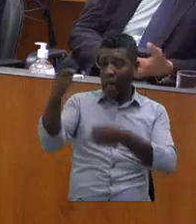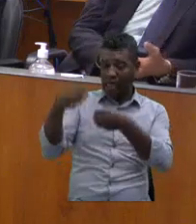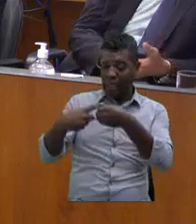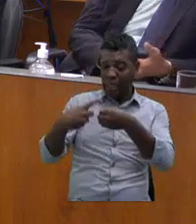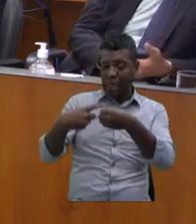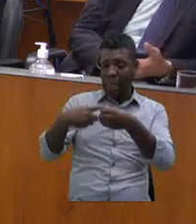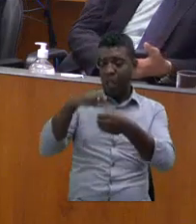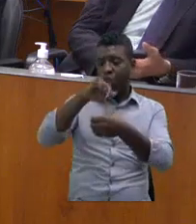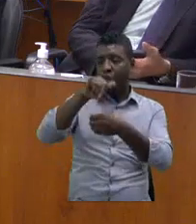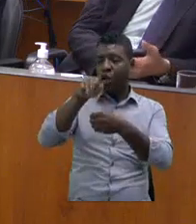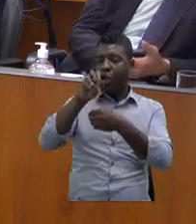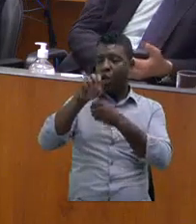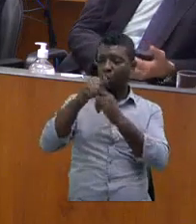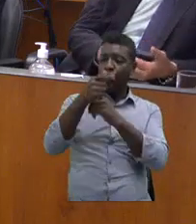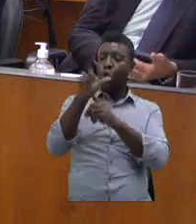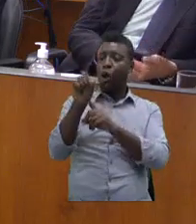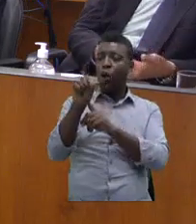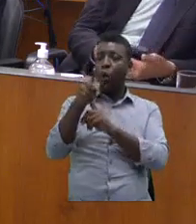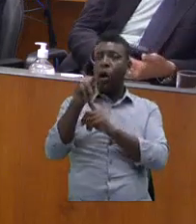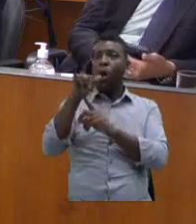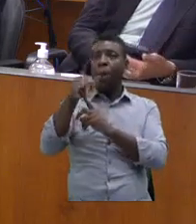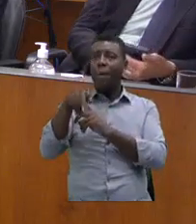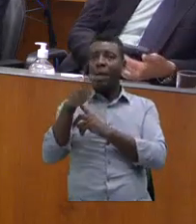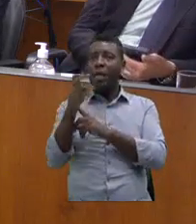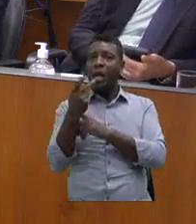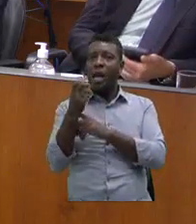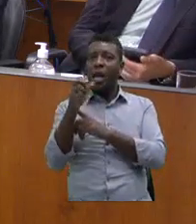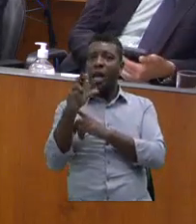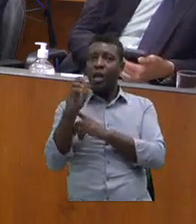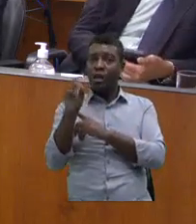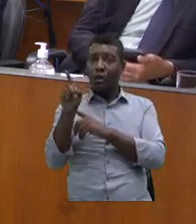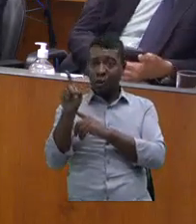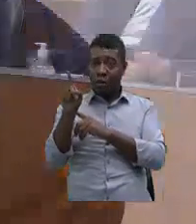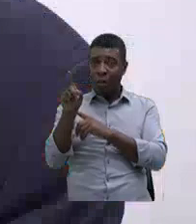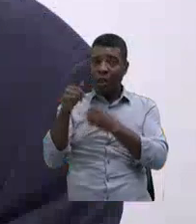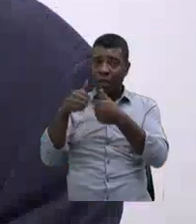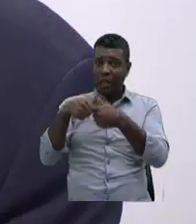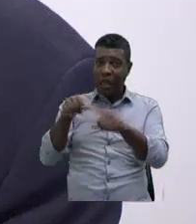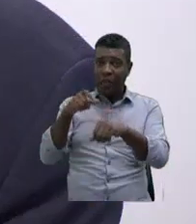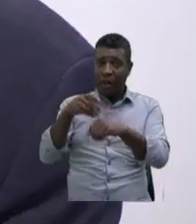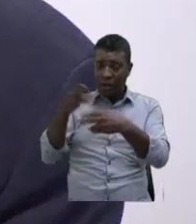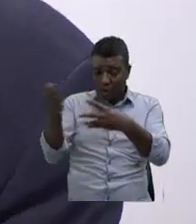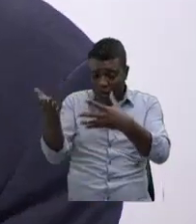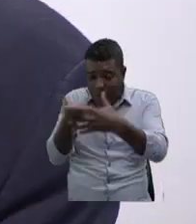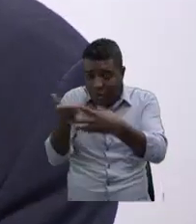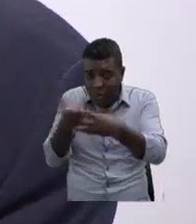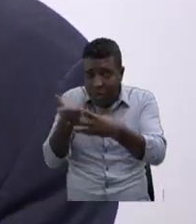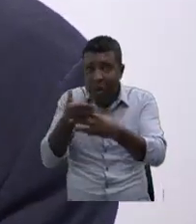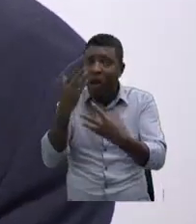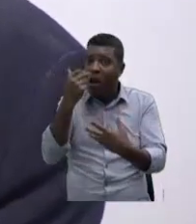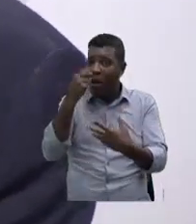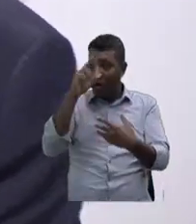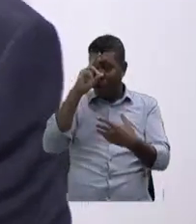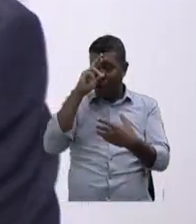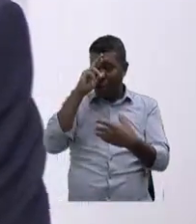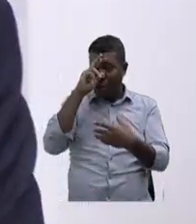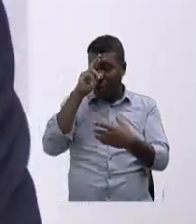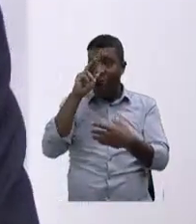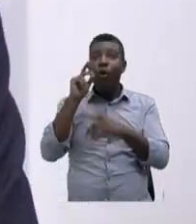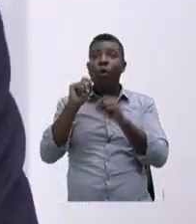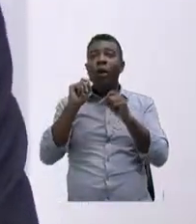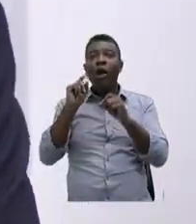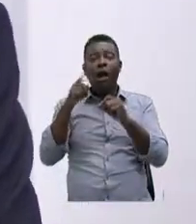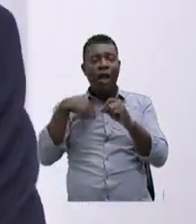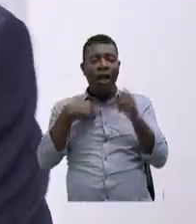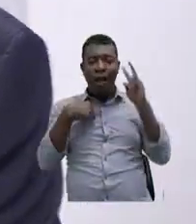eu comecei a disparar o ouvido do governador, que ficou maravilhoso, e eu tenho certeza que o senhor que deu essa dica para o governador para que ele fizesse